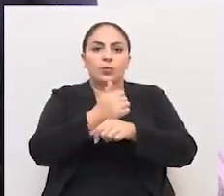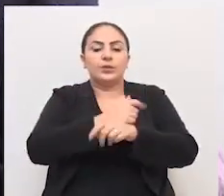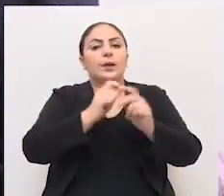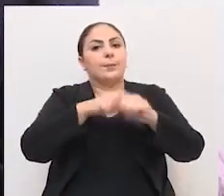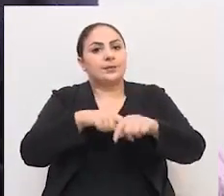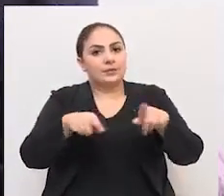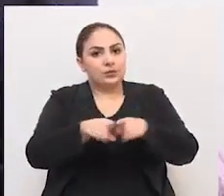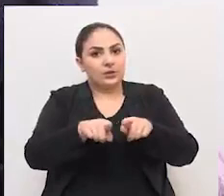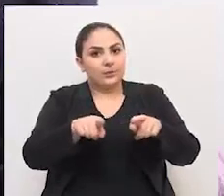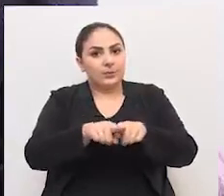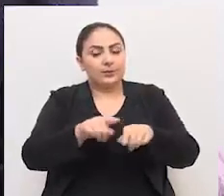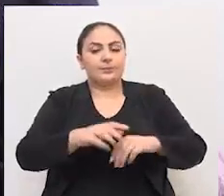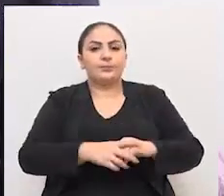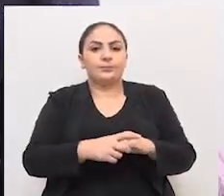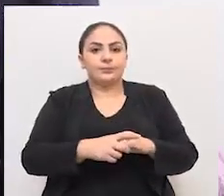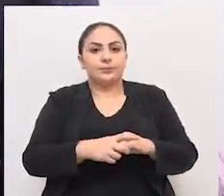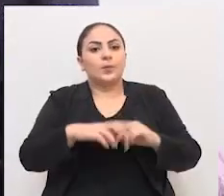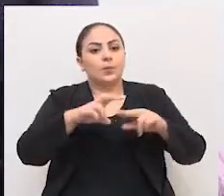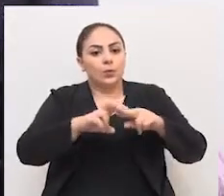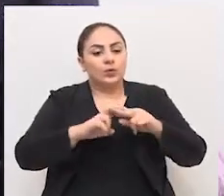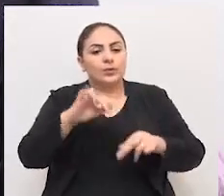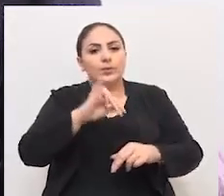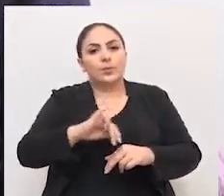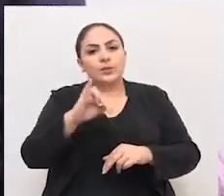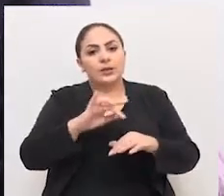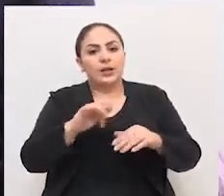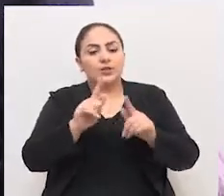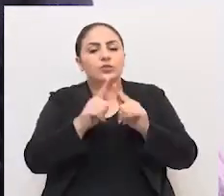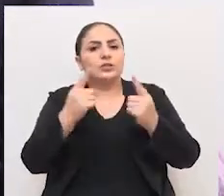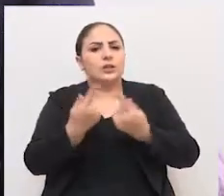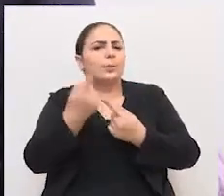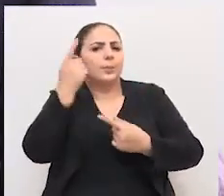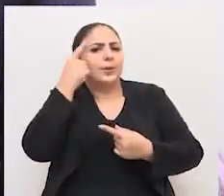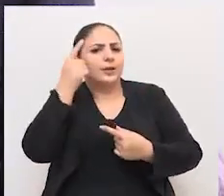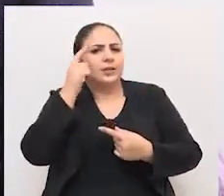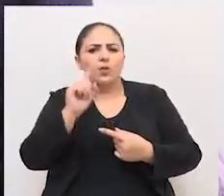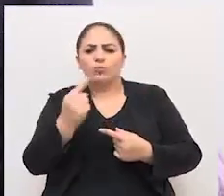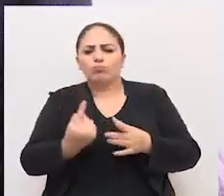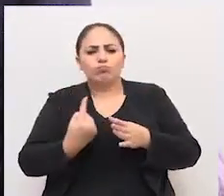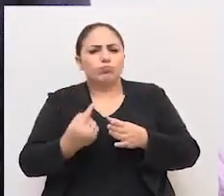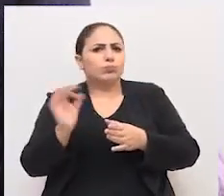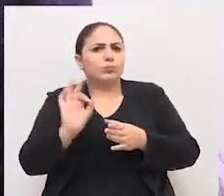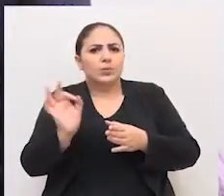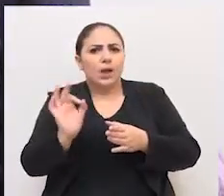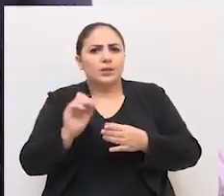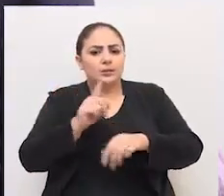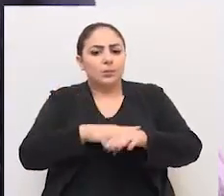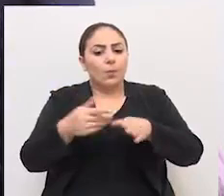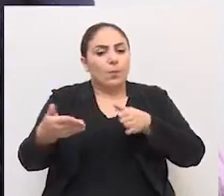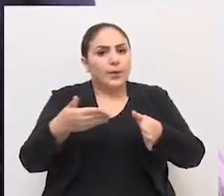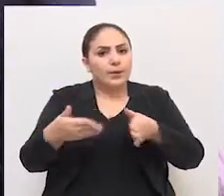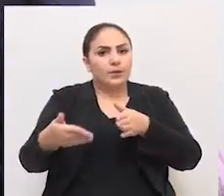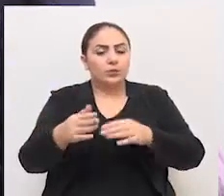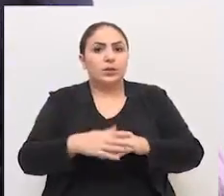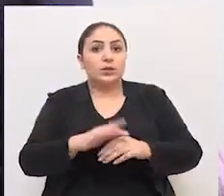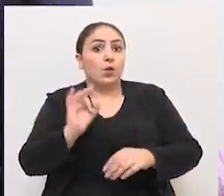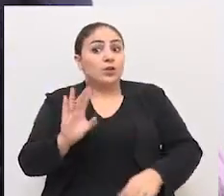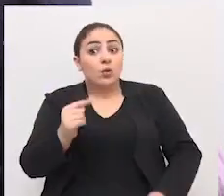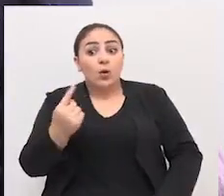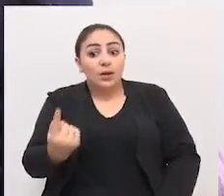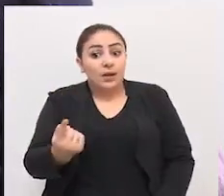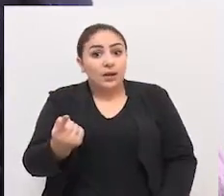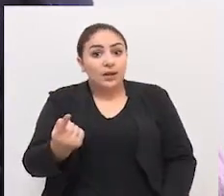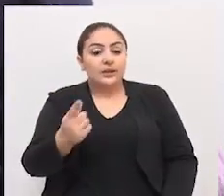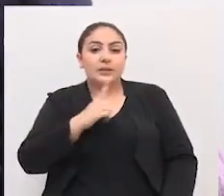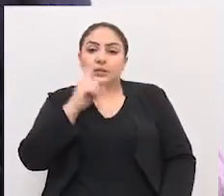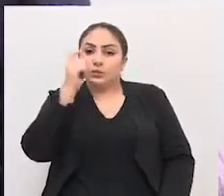profissionais capacitados também. E é importante que a gestante pense que ela não está sozinha nesse momento. Não é só ela que está